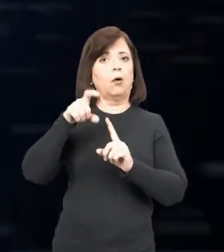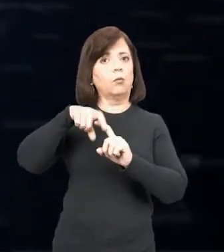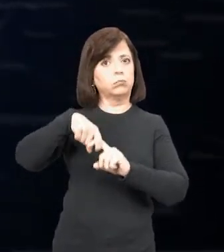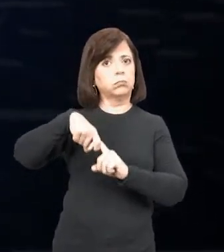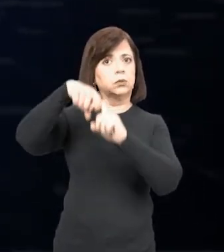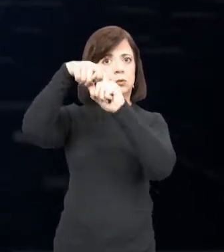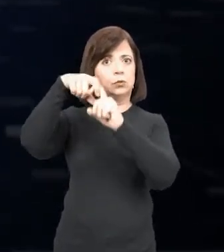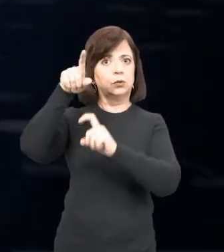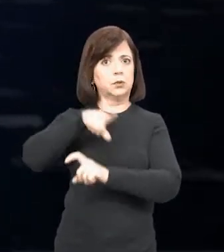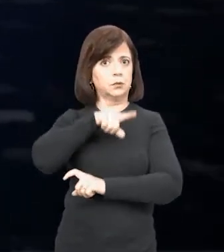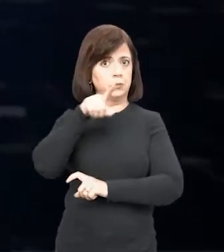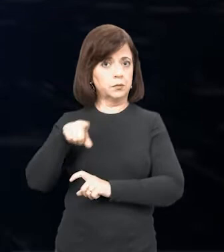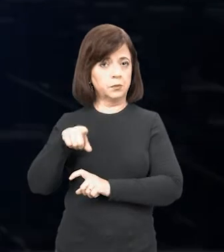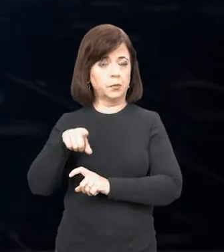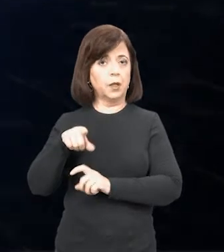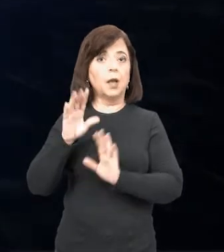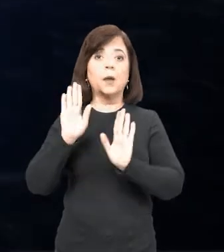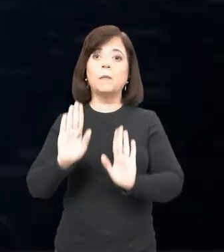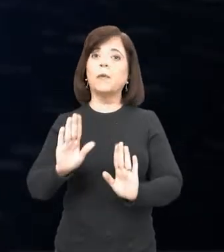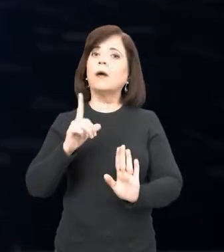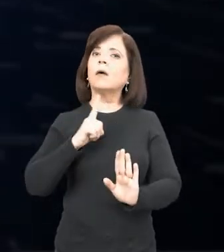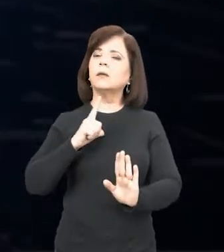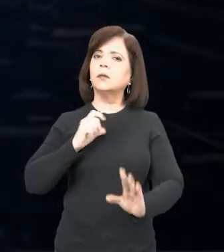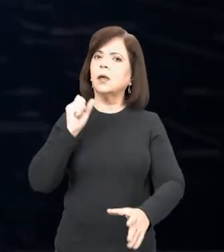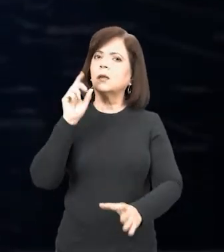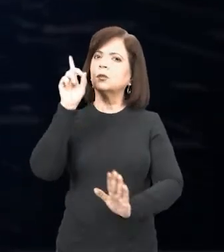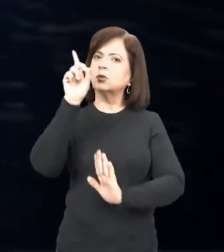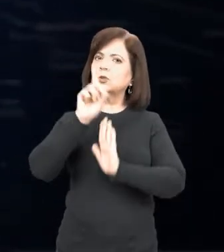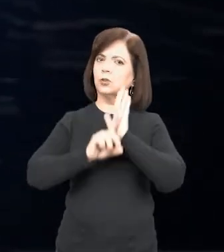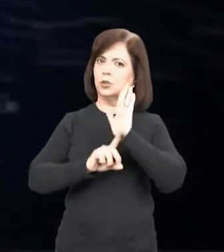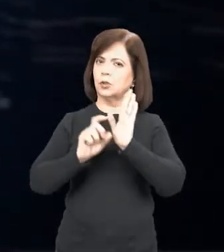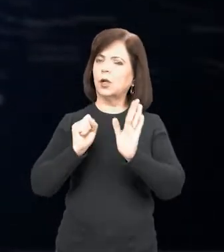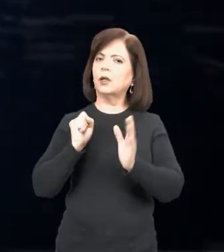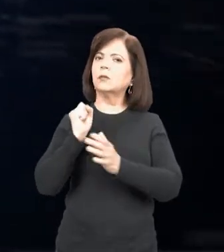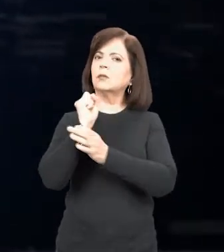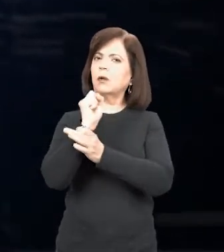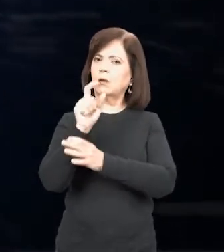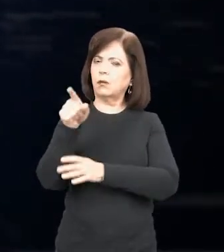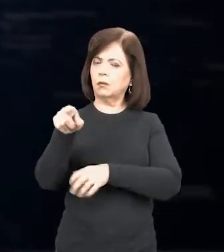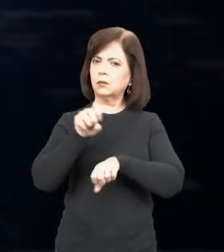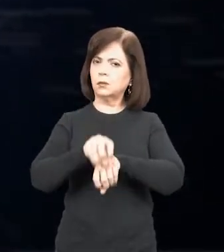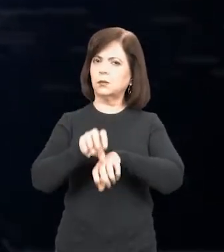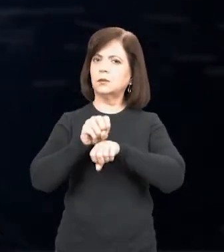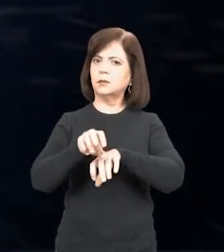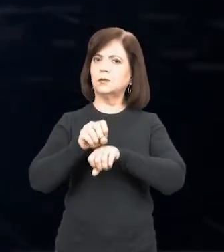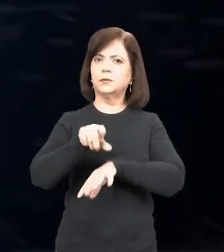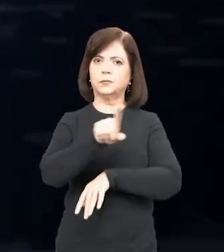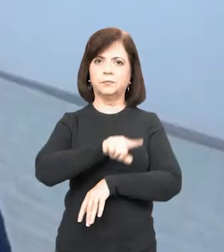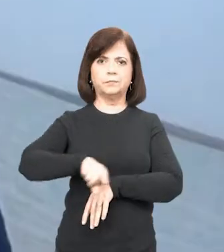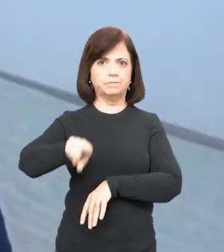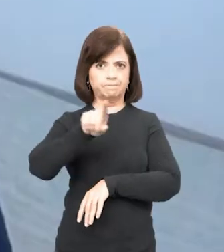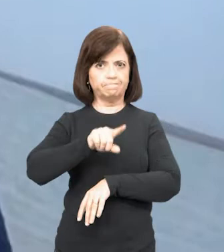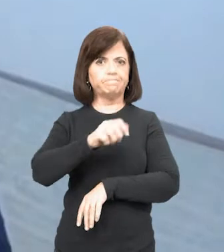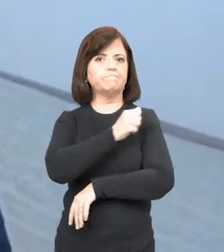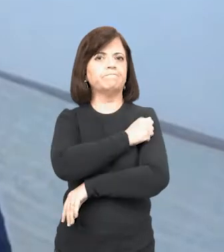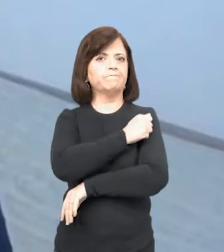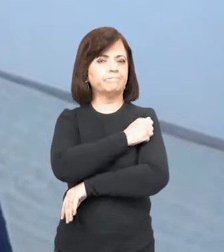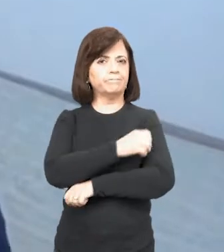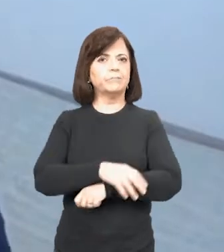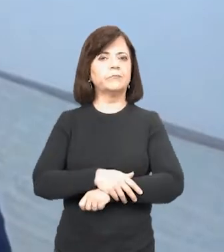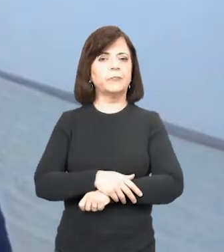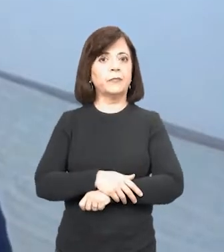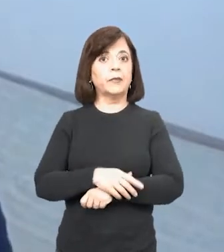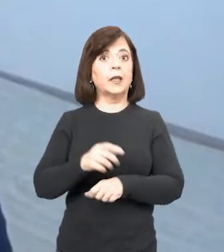direito à educação continua tendo que ser garantido a esses alunos, mesmo que de forma remota. Então, os municípios